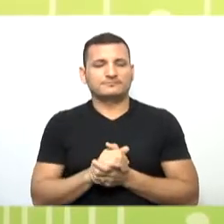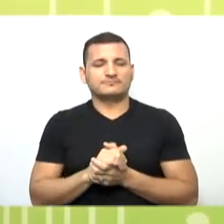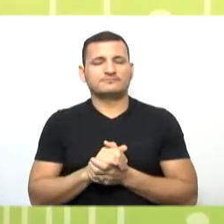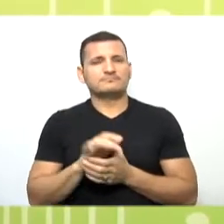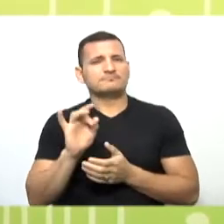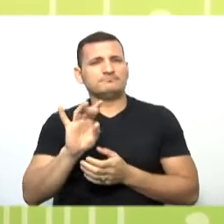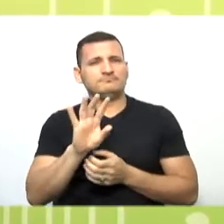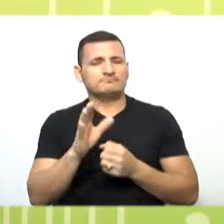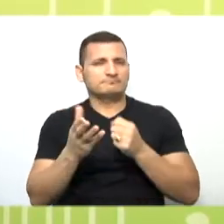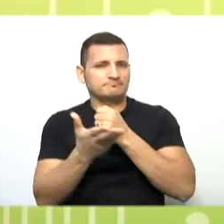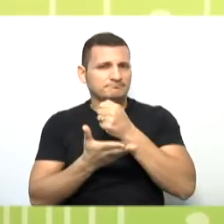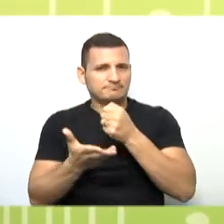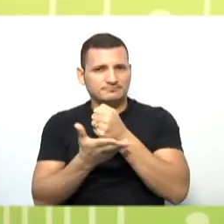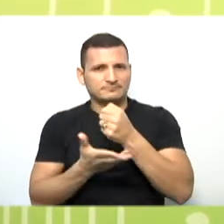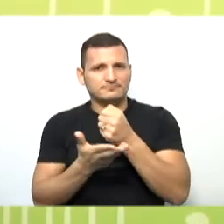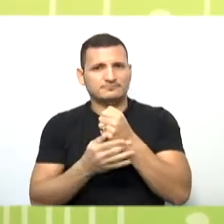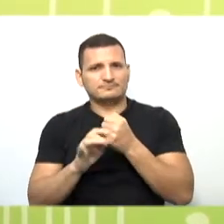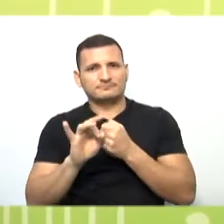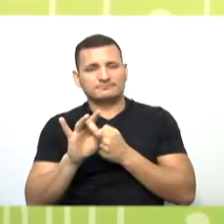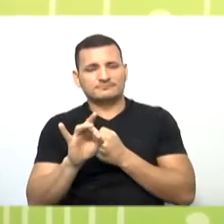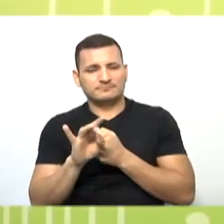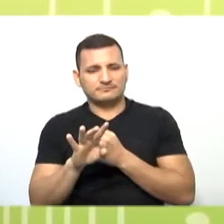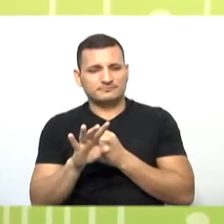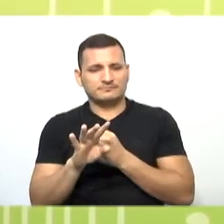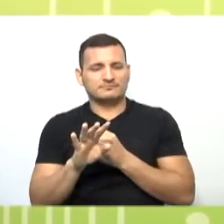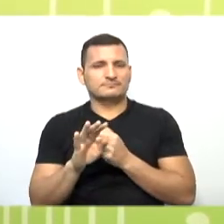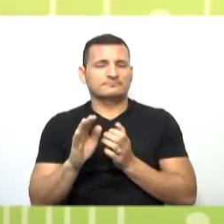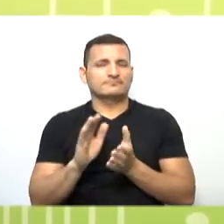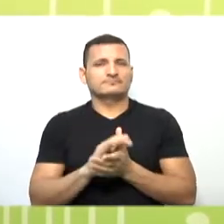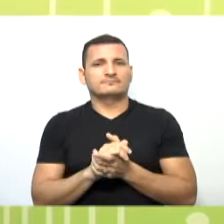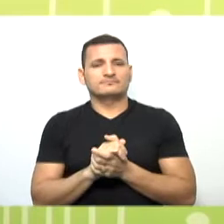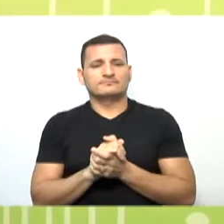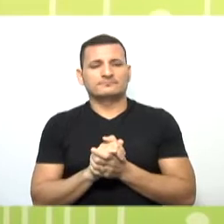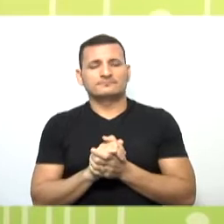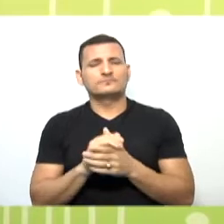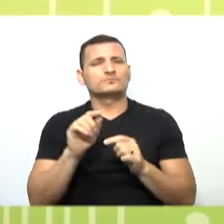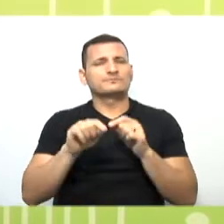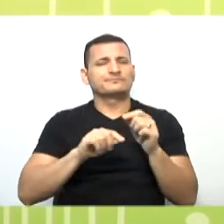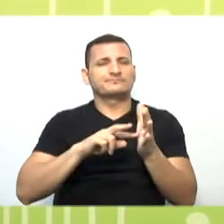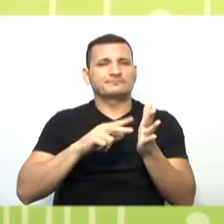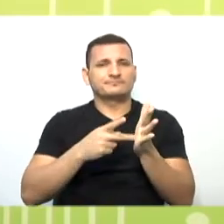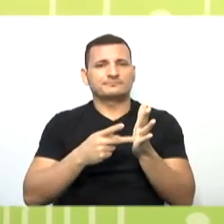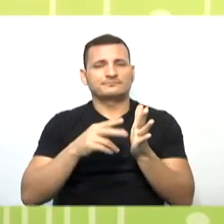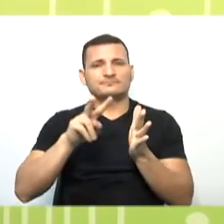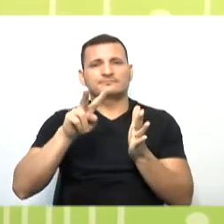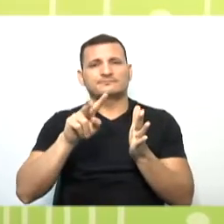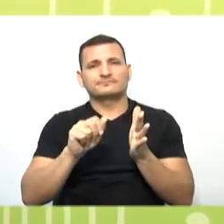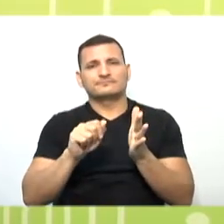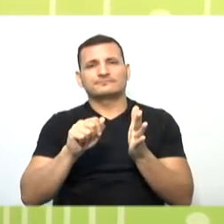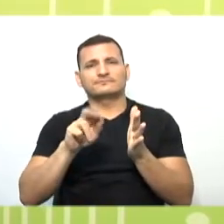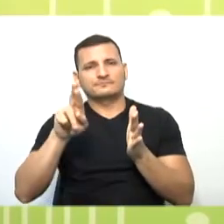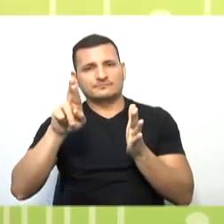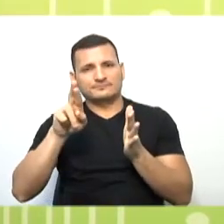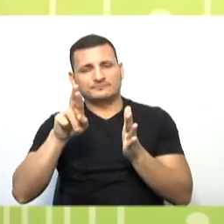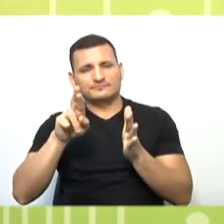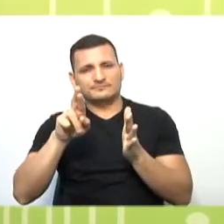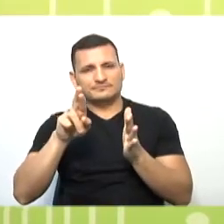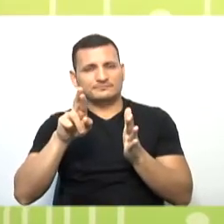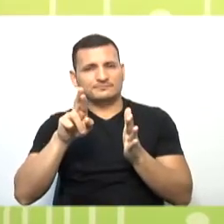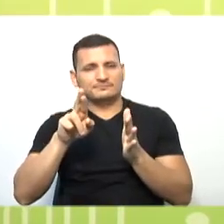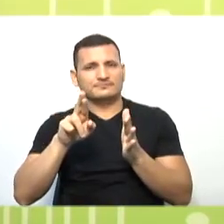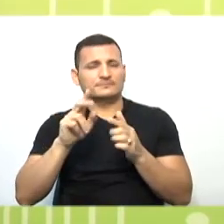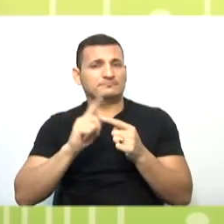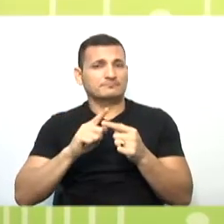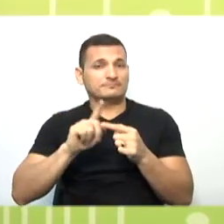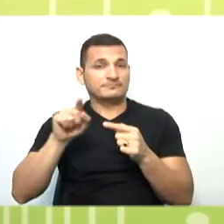o basicão mesmo, ou seja, o fundamento do que é uma variável. Porque isso vocês vão ver mais